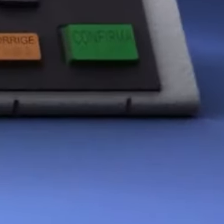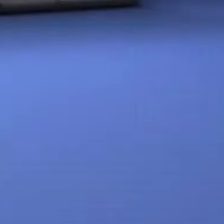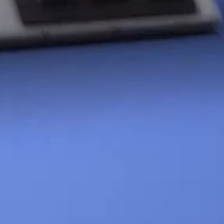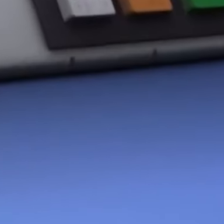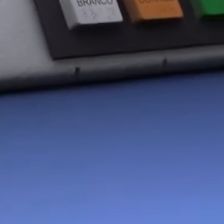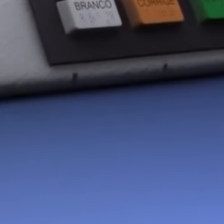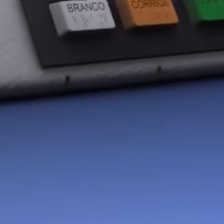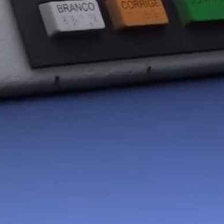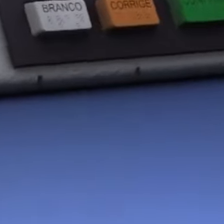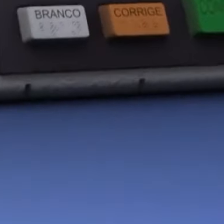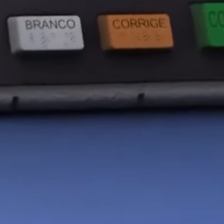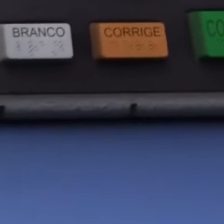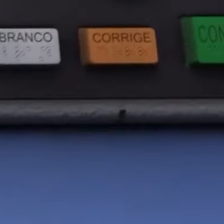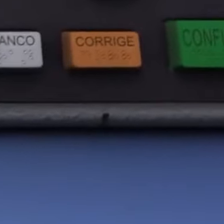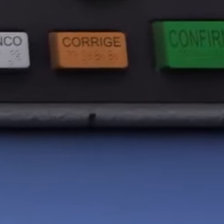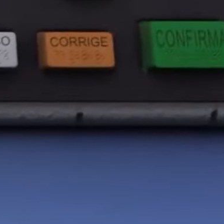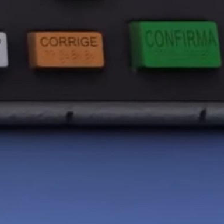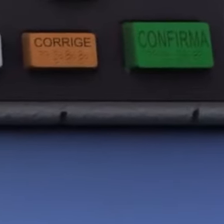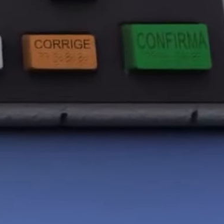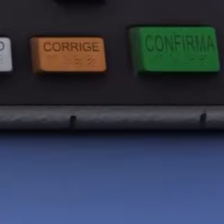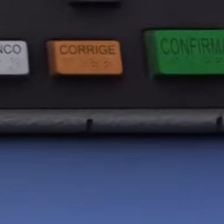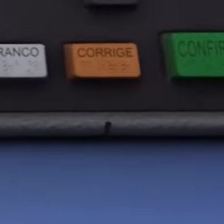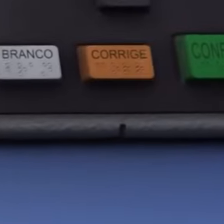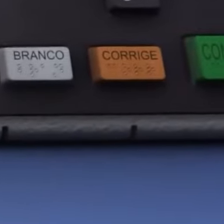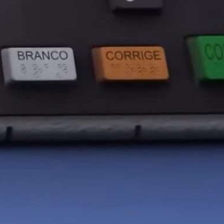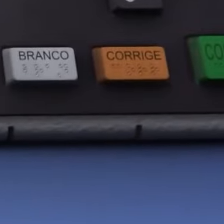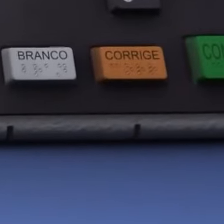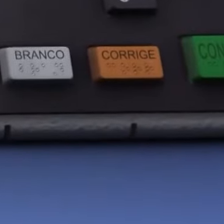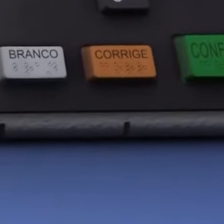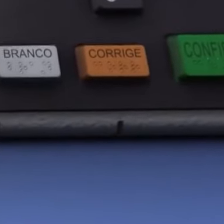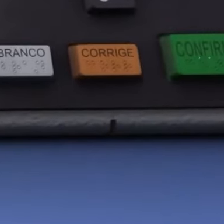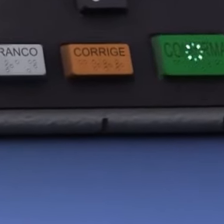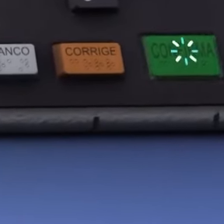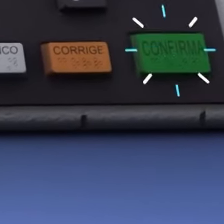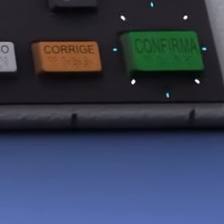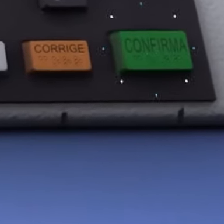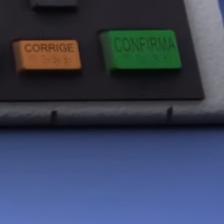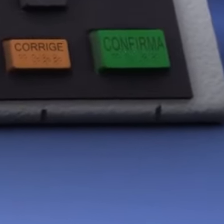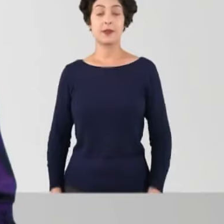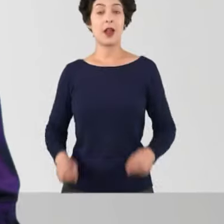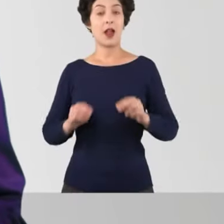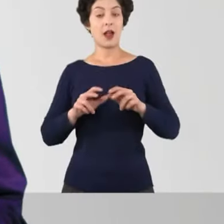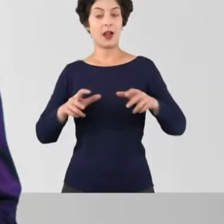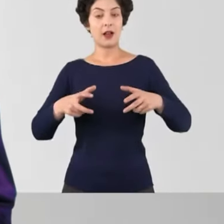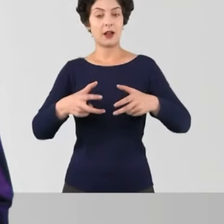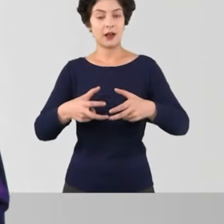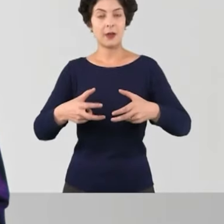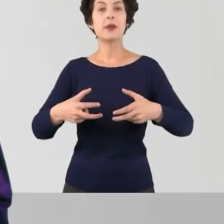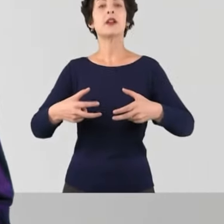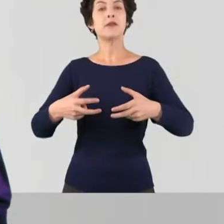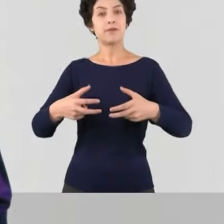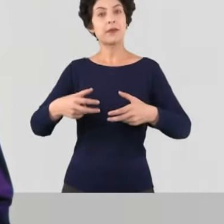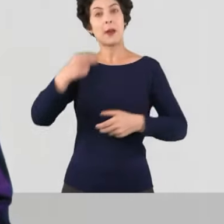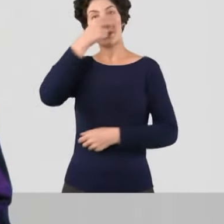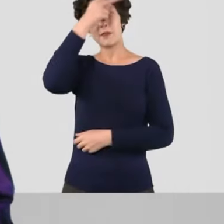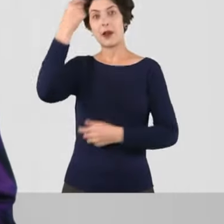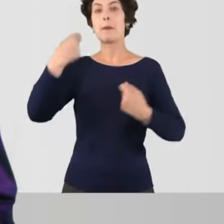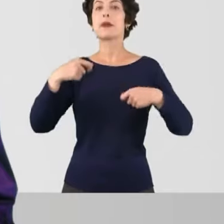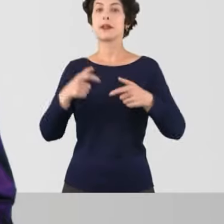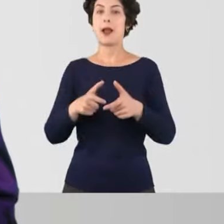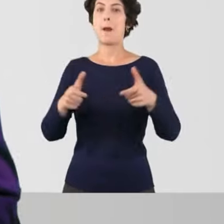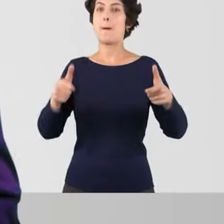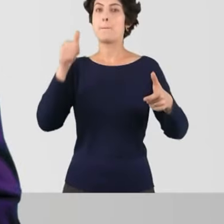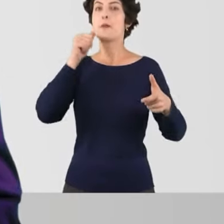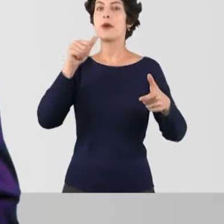Para vereador, vote 15. Para prefeito, vote Ricardo Nunes, 15. A Câmara Municipal precisa de mais